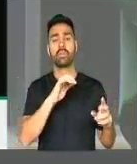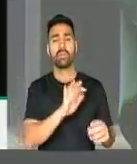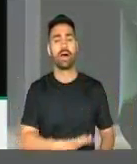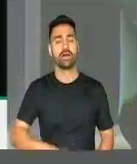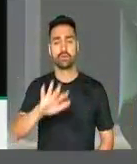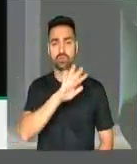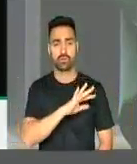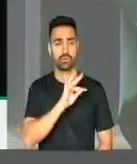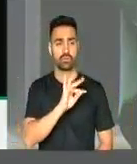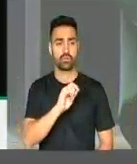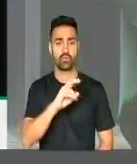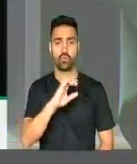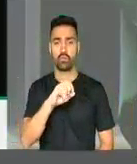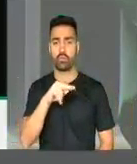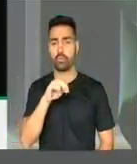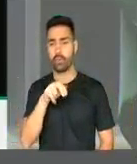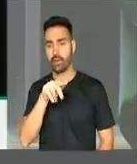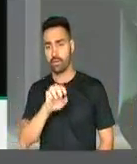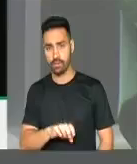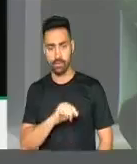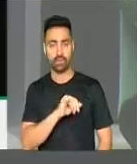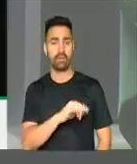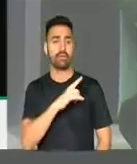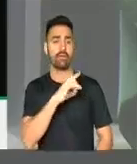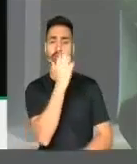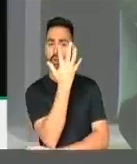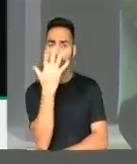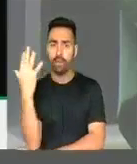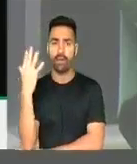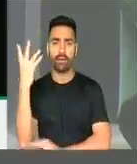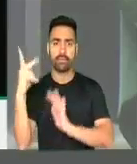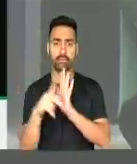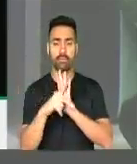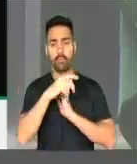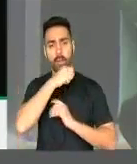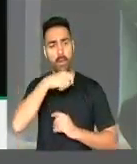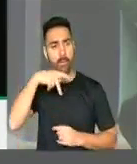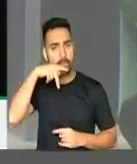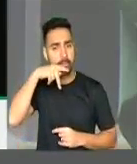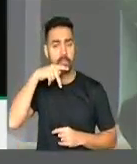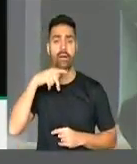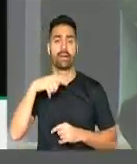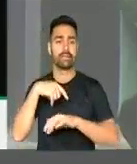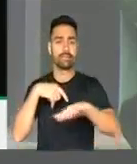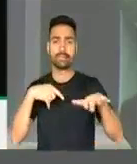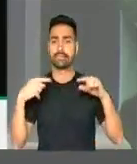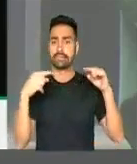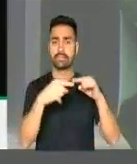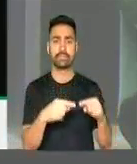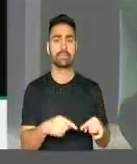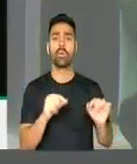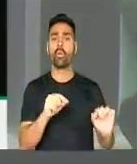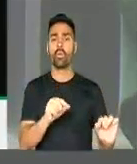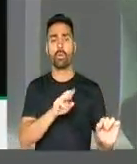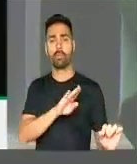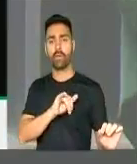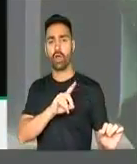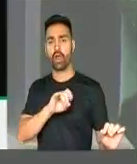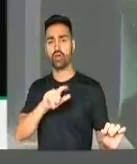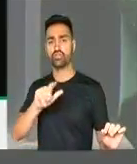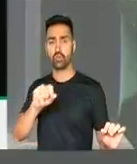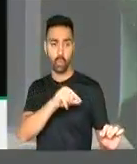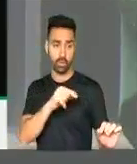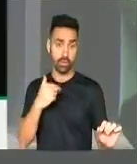do Tumucumaque, as florestas estaduais do Paru e do Amapá, a Reserva Biológica de Maicuru,